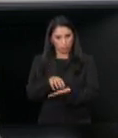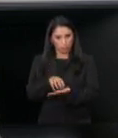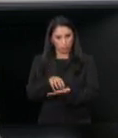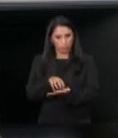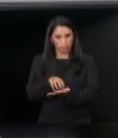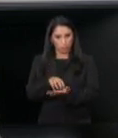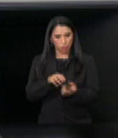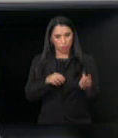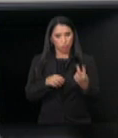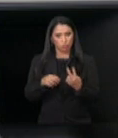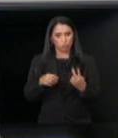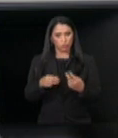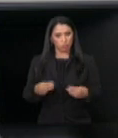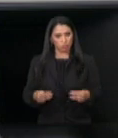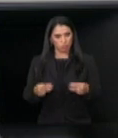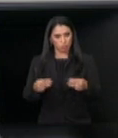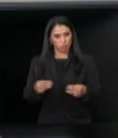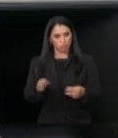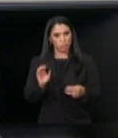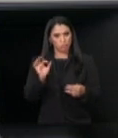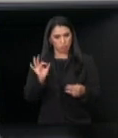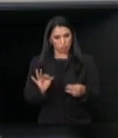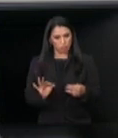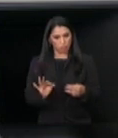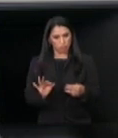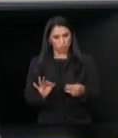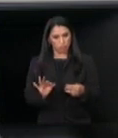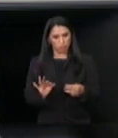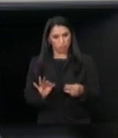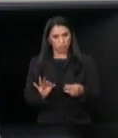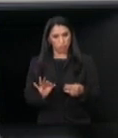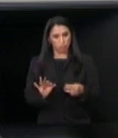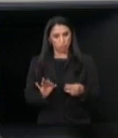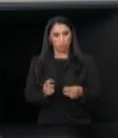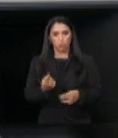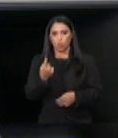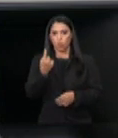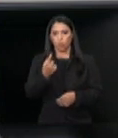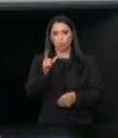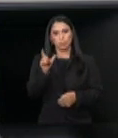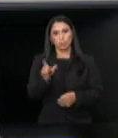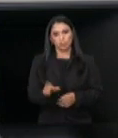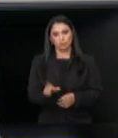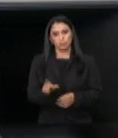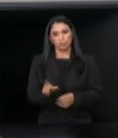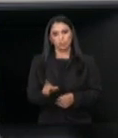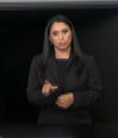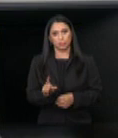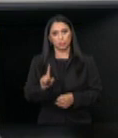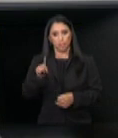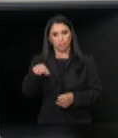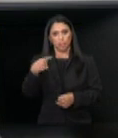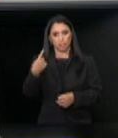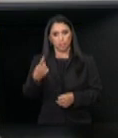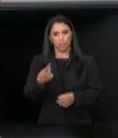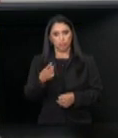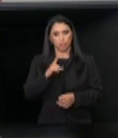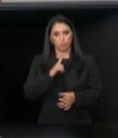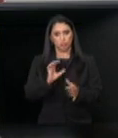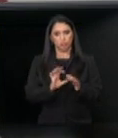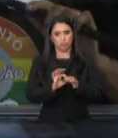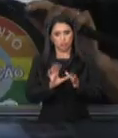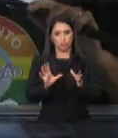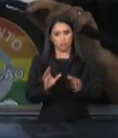do Ministério não é é um por órgão Mas vamos decidir depois eu